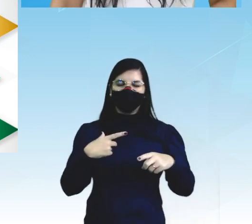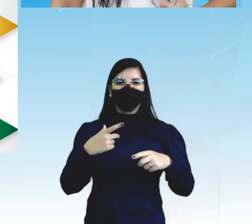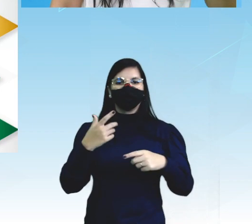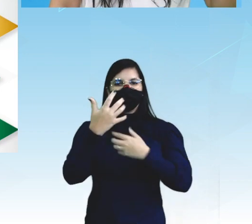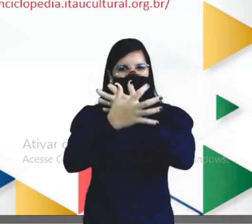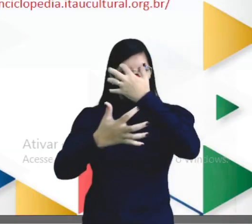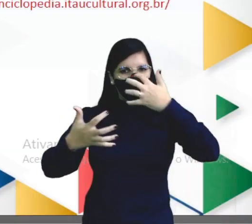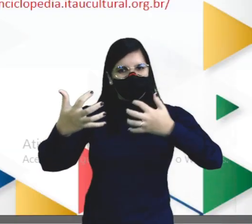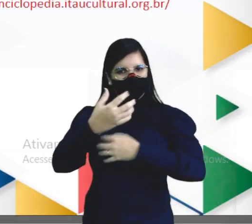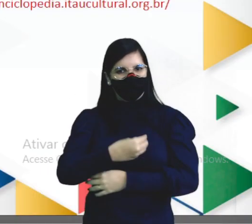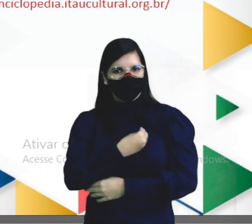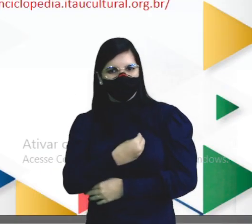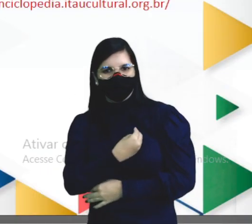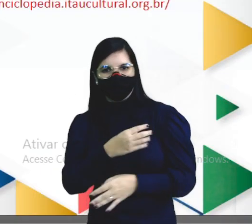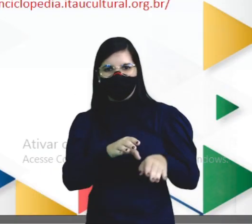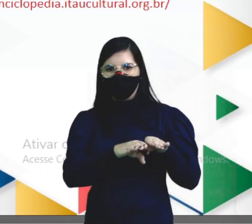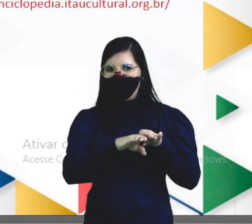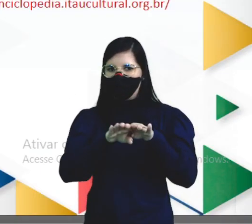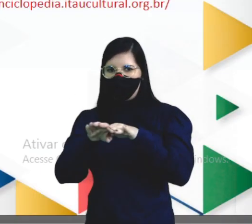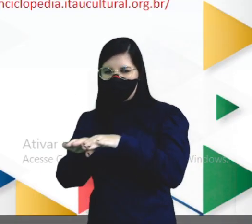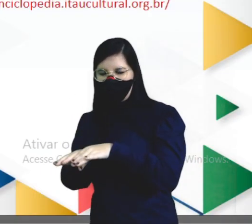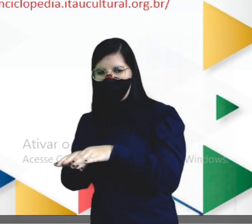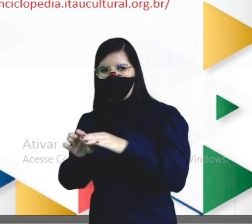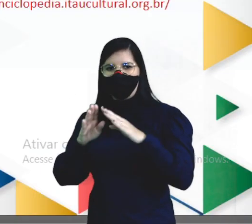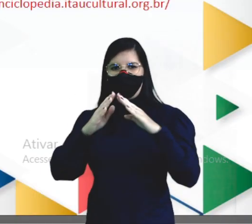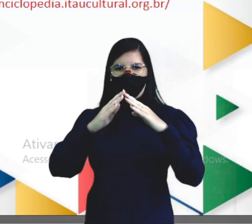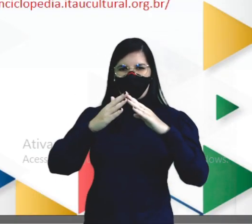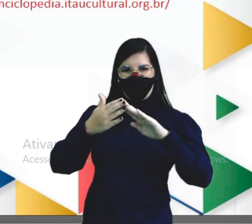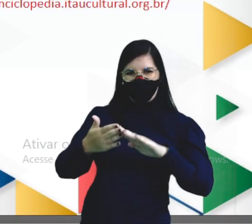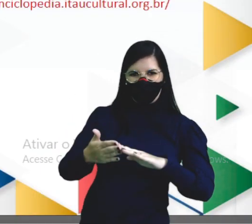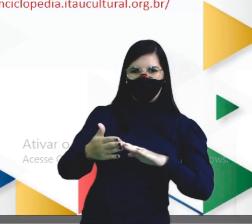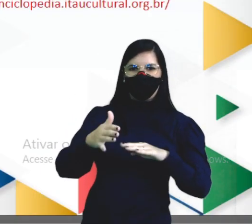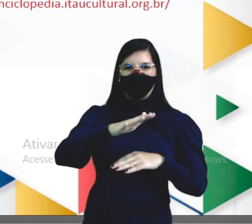seus iguais, pessoas moradoras de favelas, ou áreas